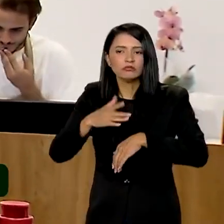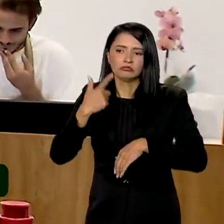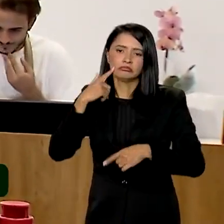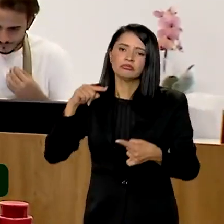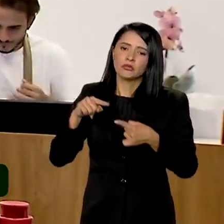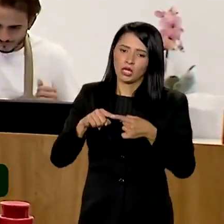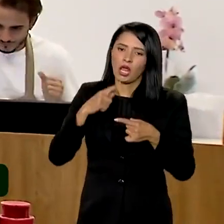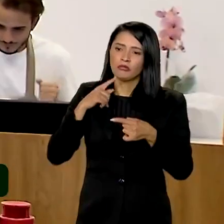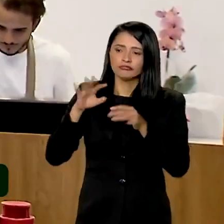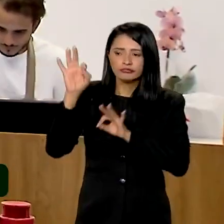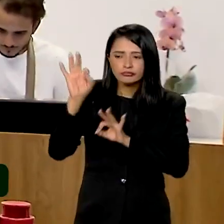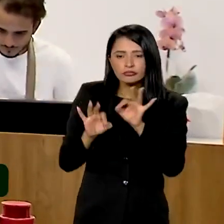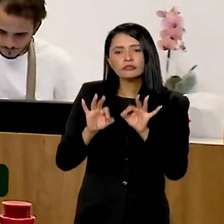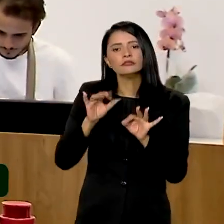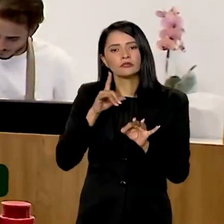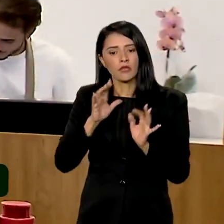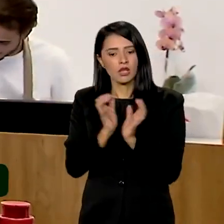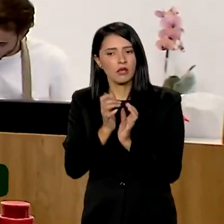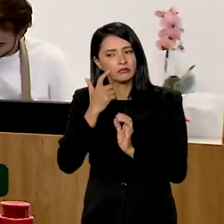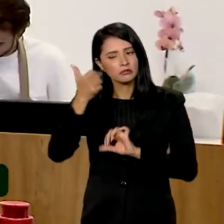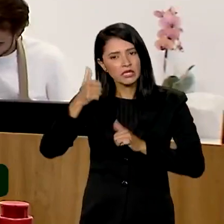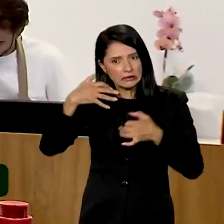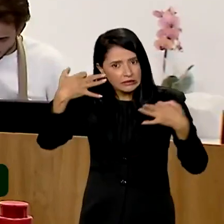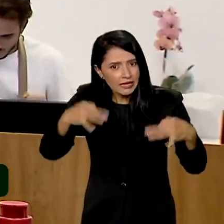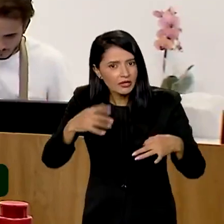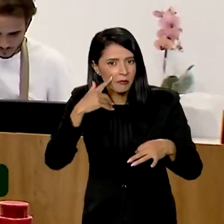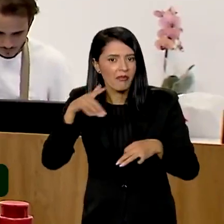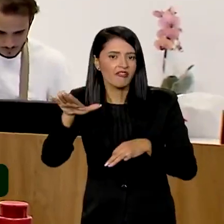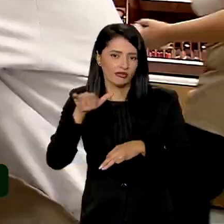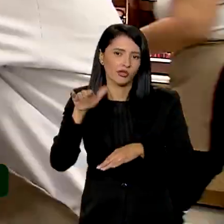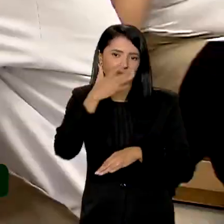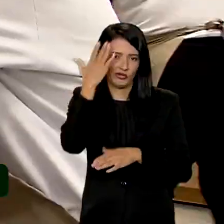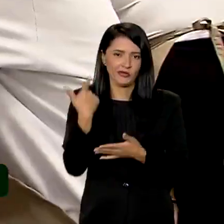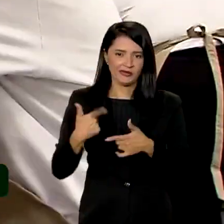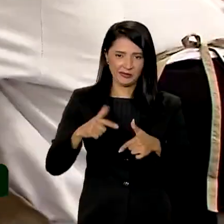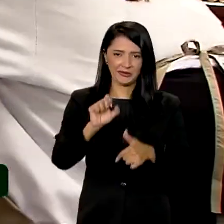pretende ainda reformular a equipe, pensar e a gente está analisando se está tudo certo, mas vamos contratar sim.